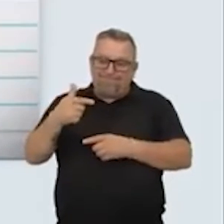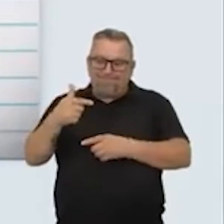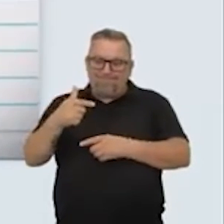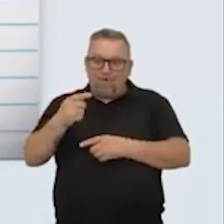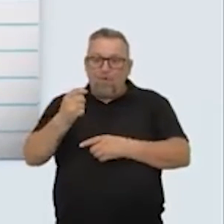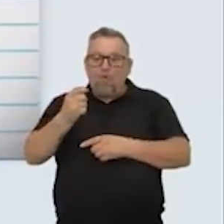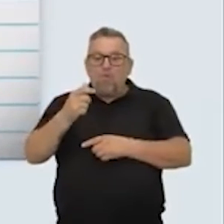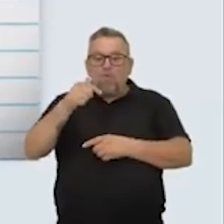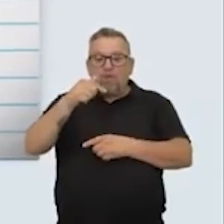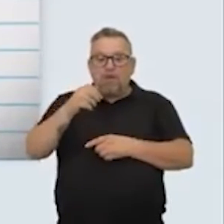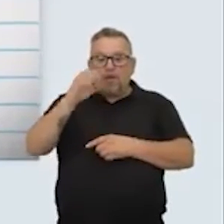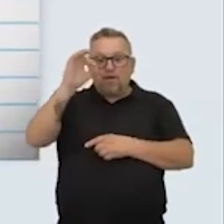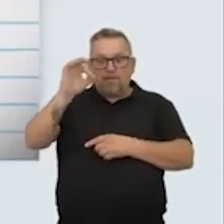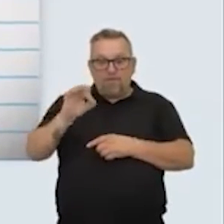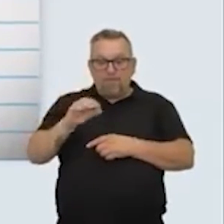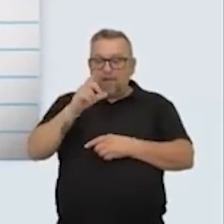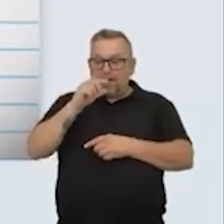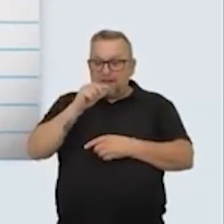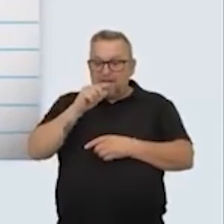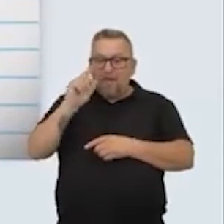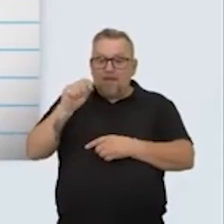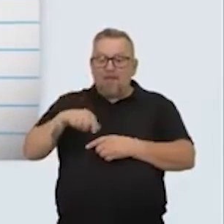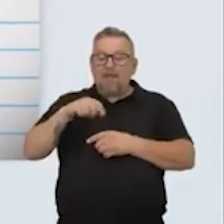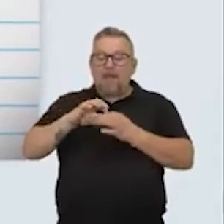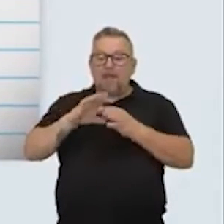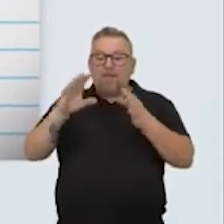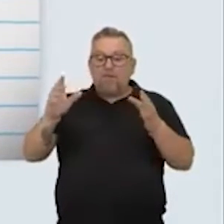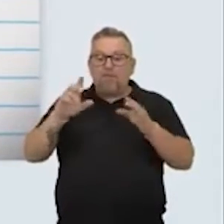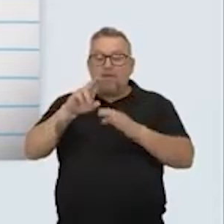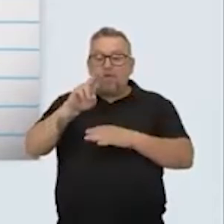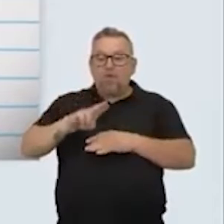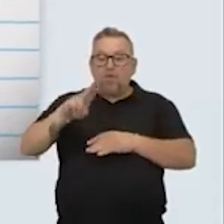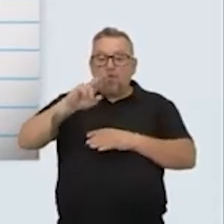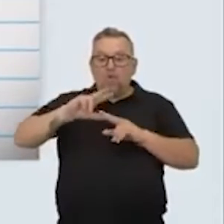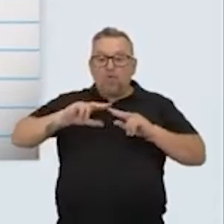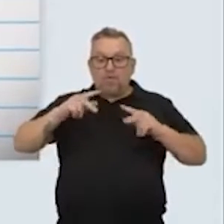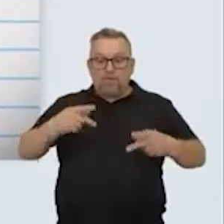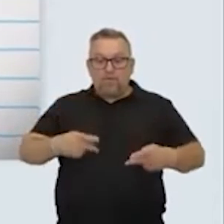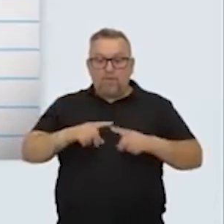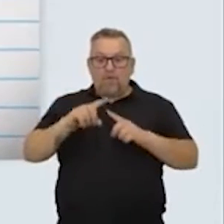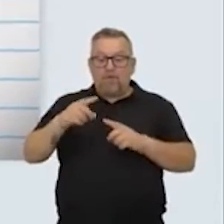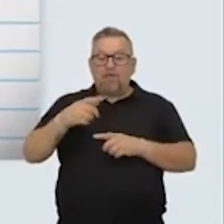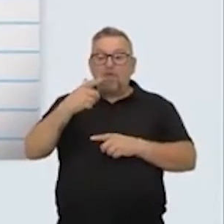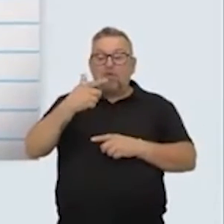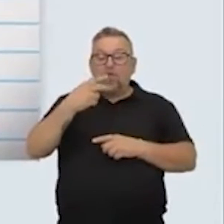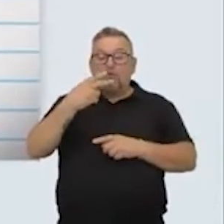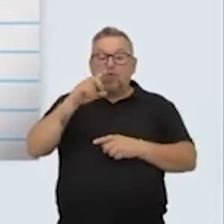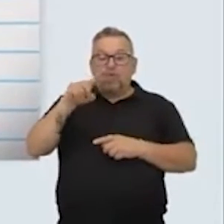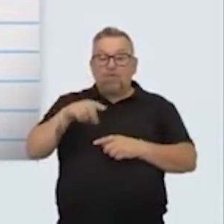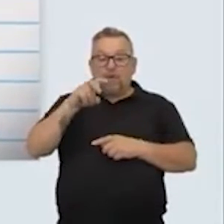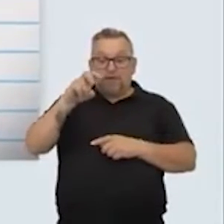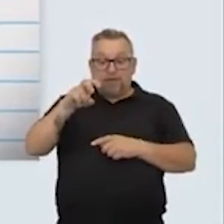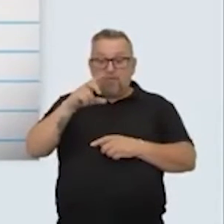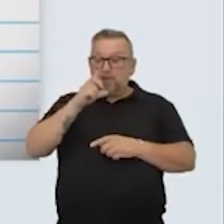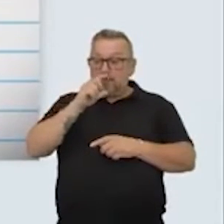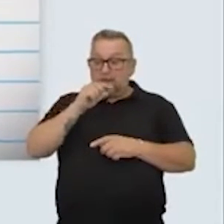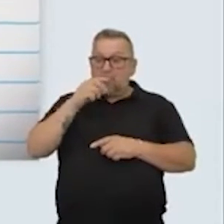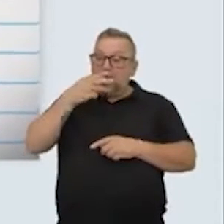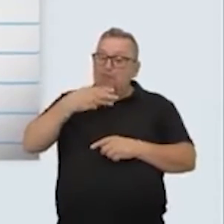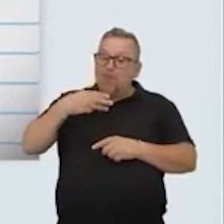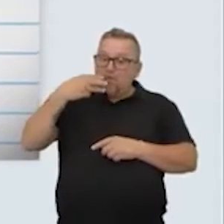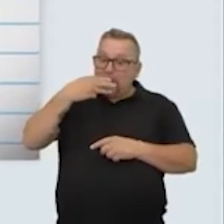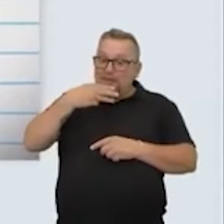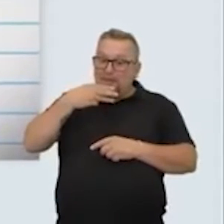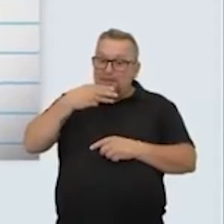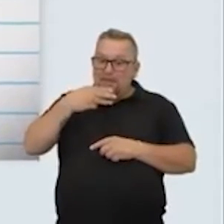dos 70% da água da Terra está de fato disponível para o consumo humano. Apenas 2,5% dessa água é doce